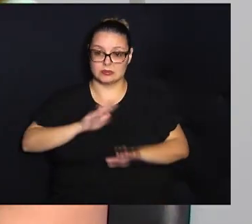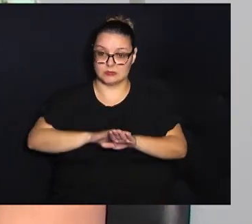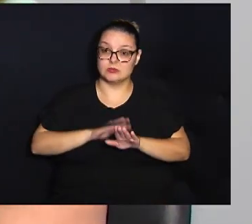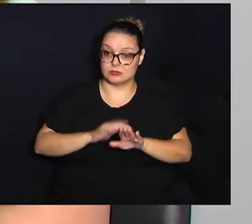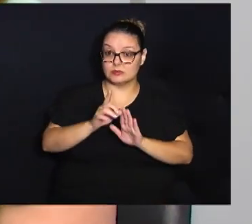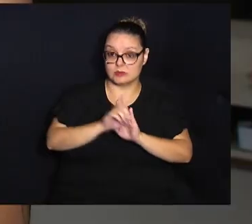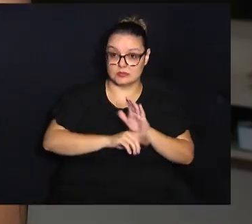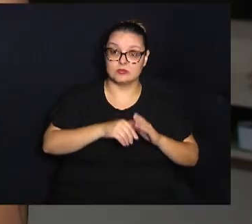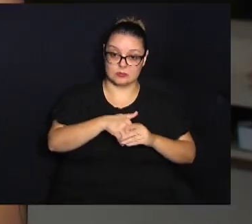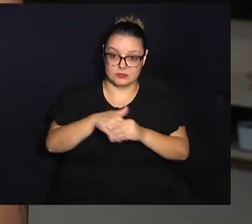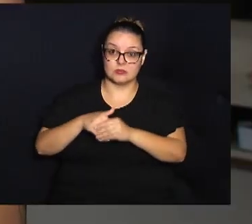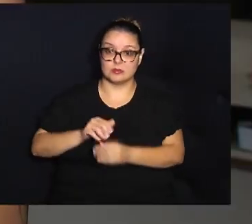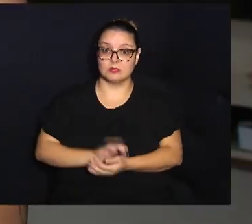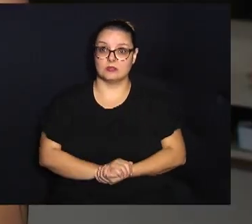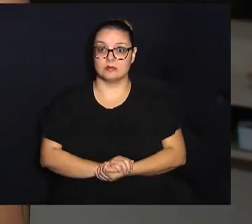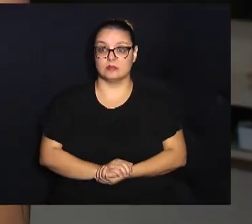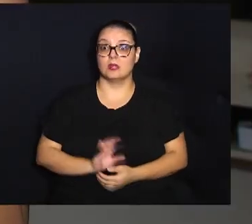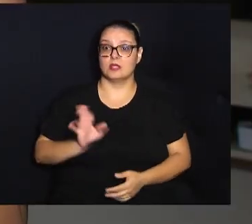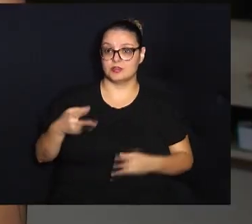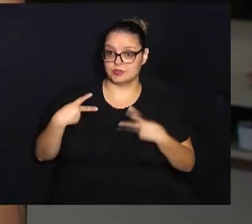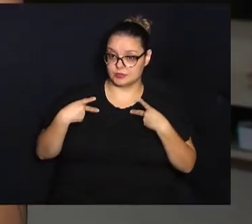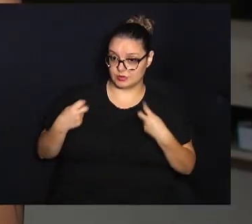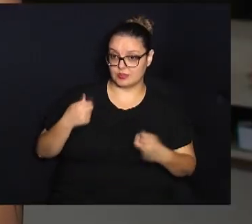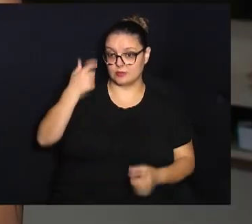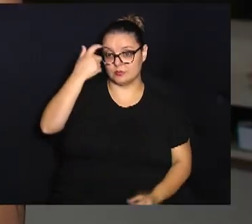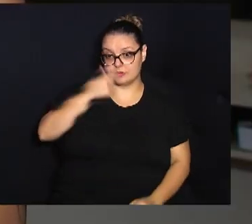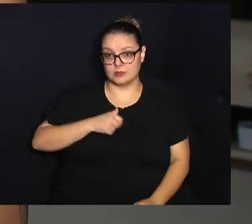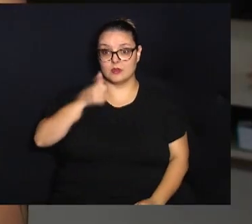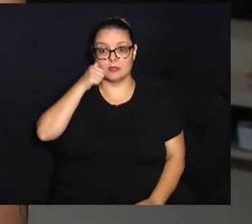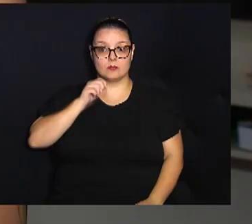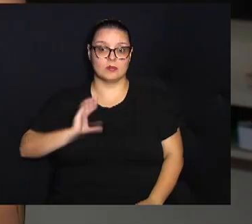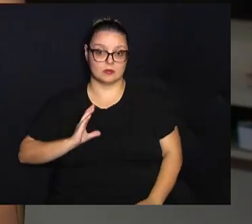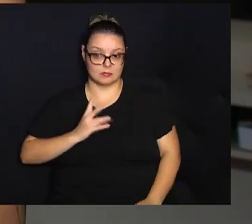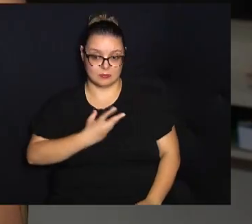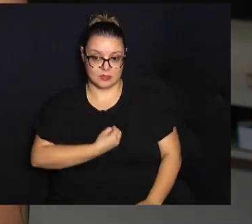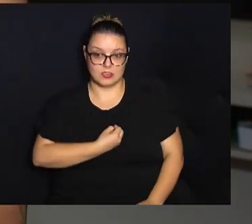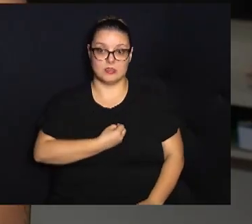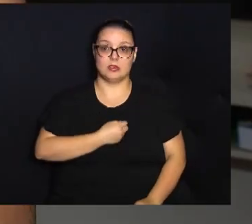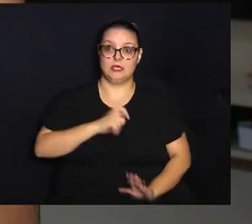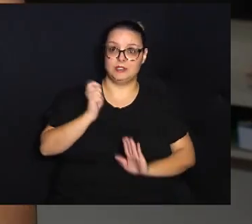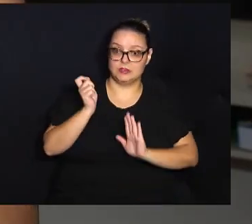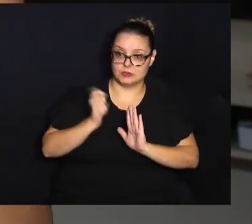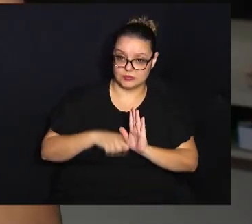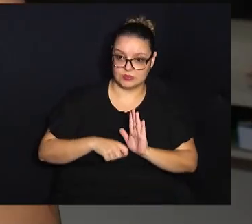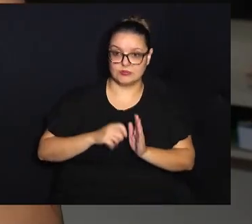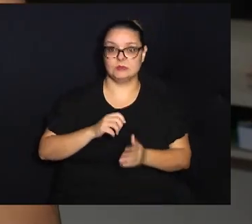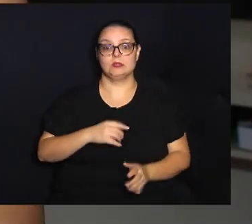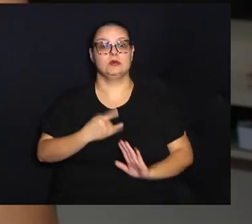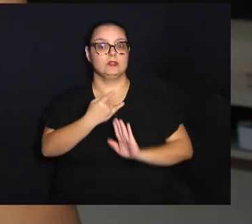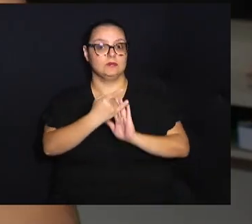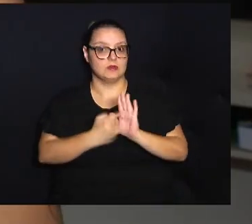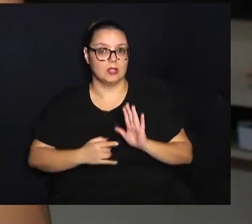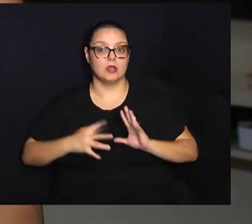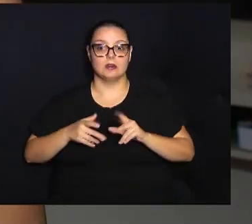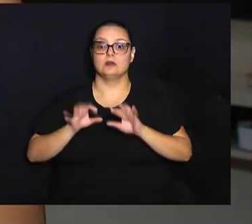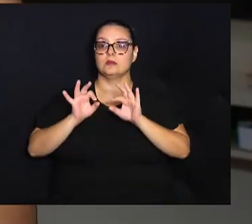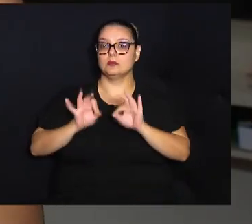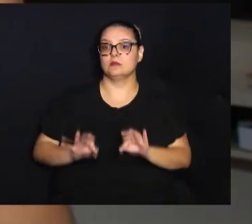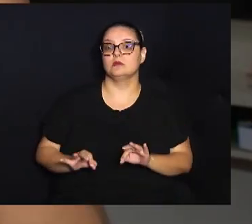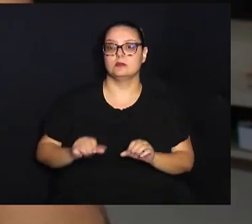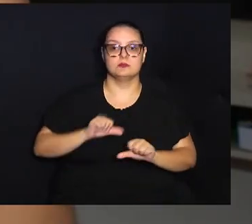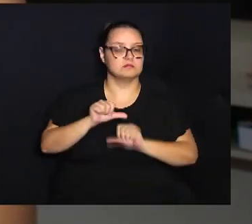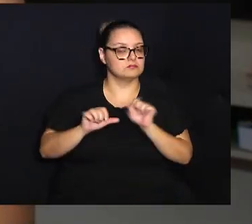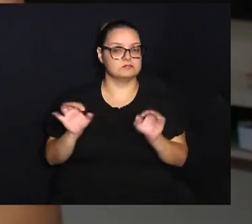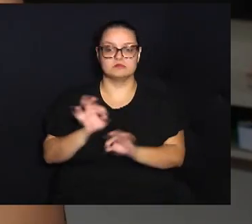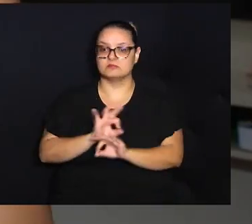direito de voto. Já reconhecida como uma mulher trans, retificada, com a documentação toda certa, nenhuma